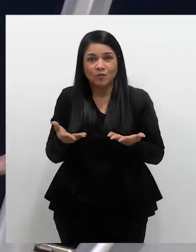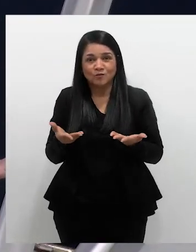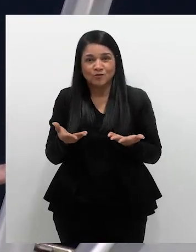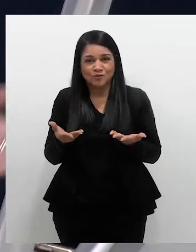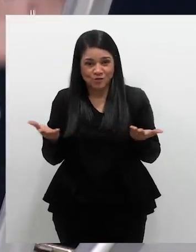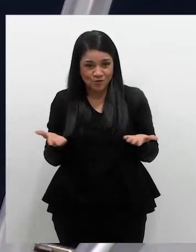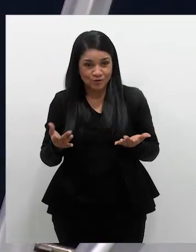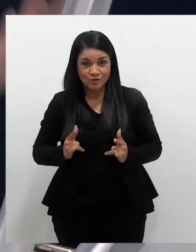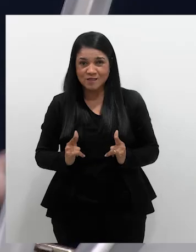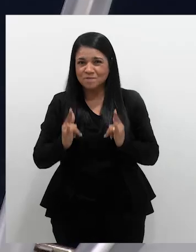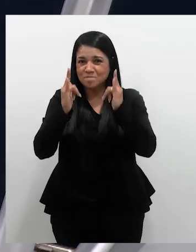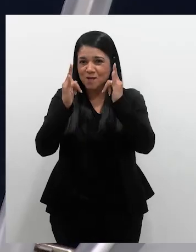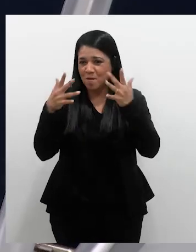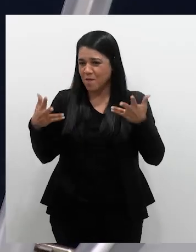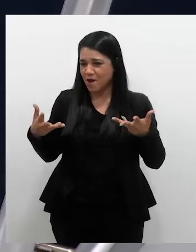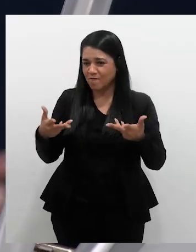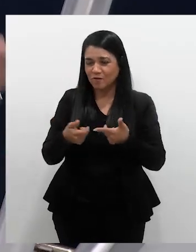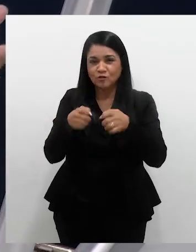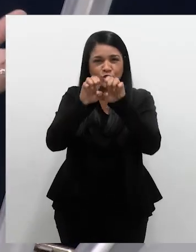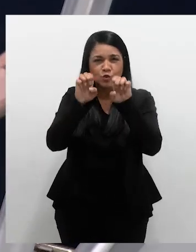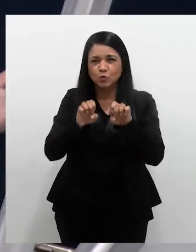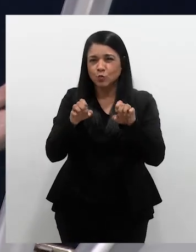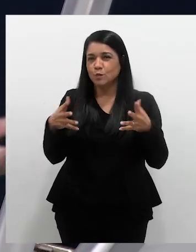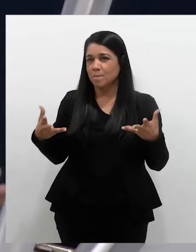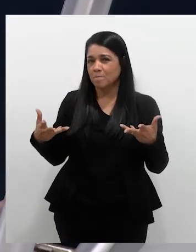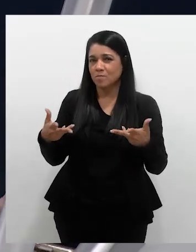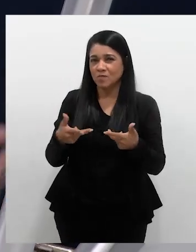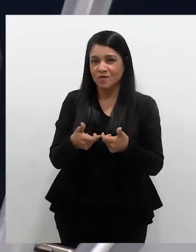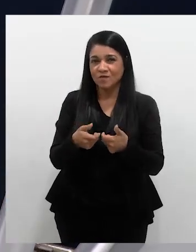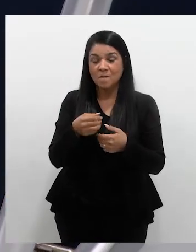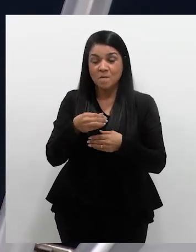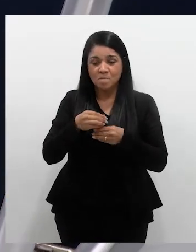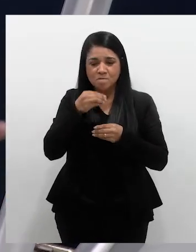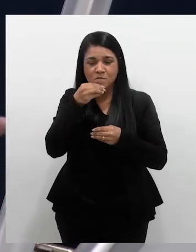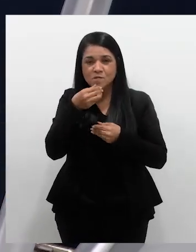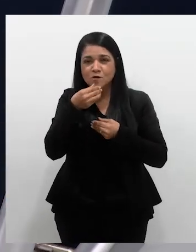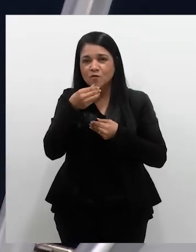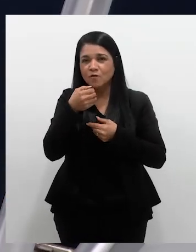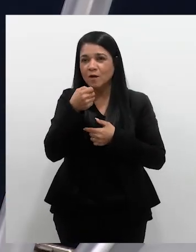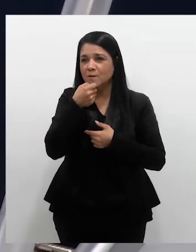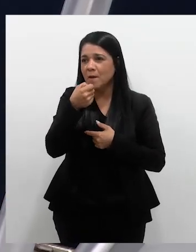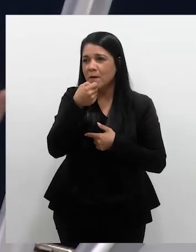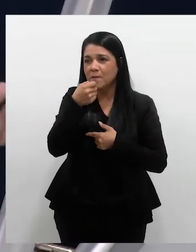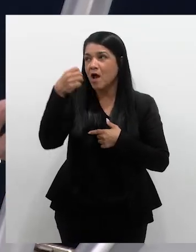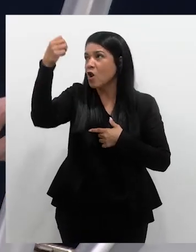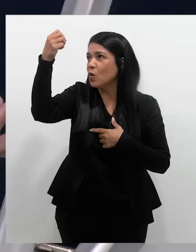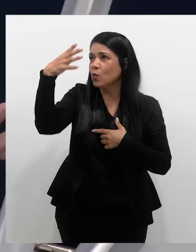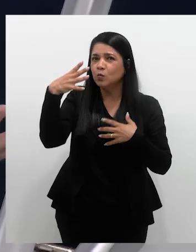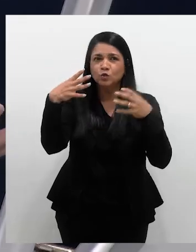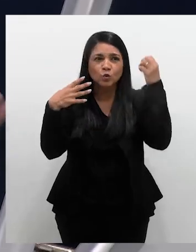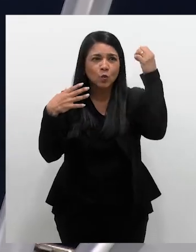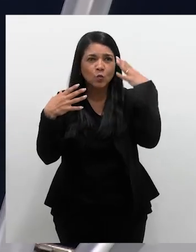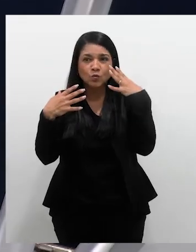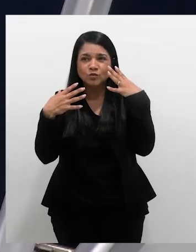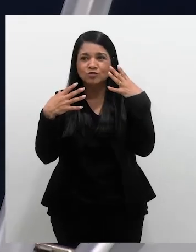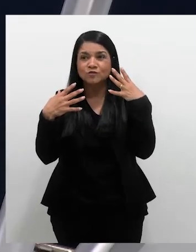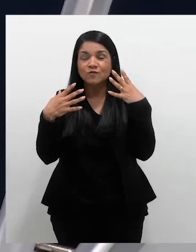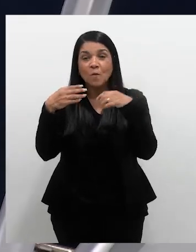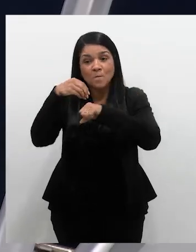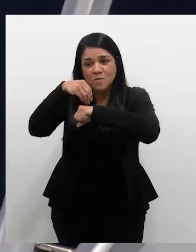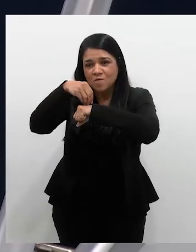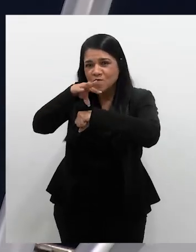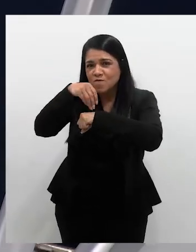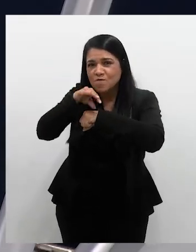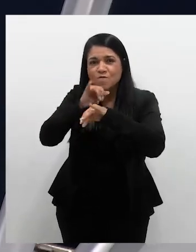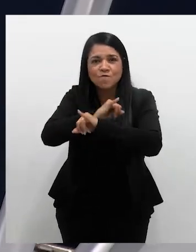estar aqui, nesse prédio incrível, nessa estrutura maravilhosa, com esses microfones incríveis, nessa luz incrível. Então vamos